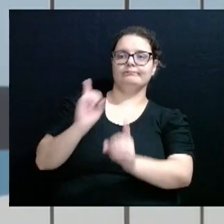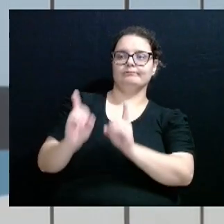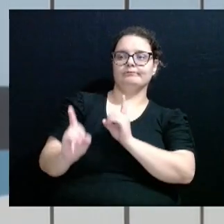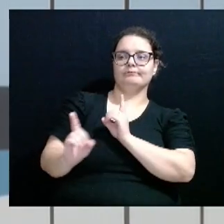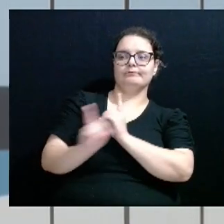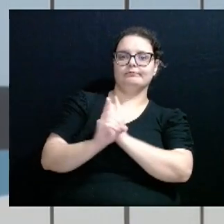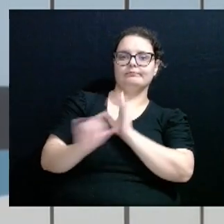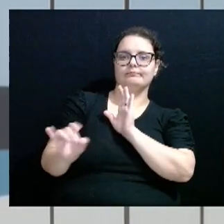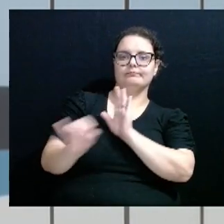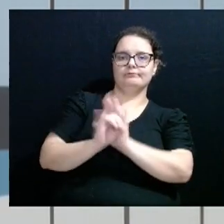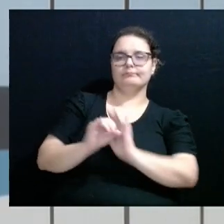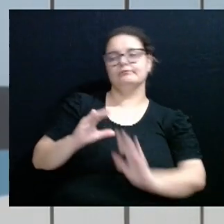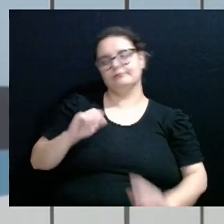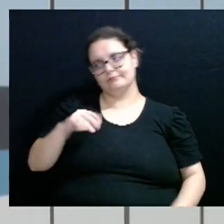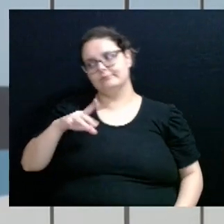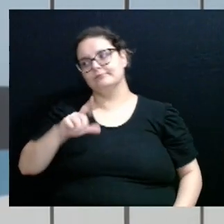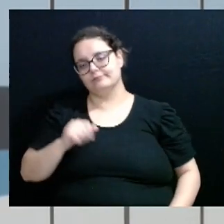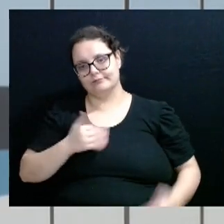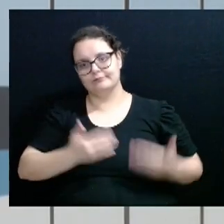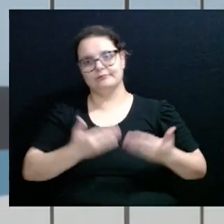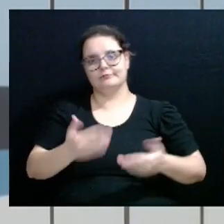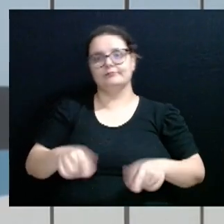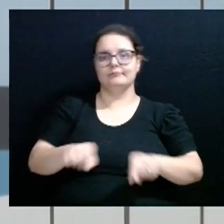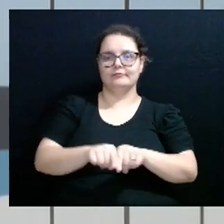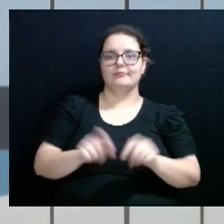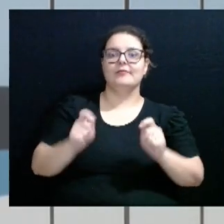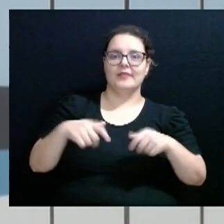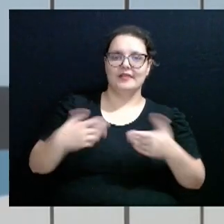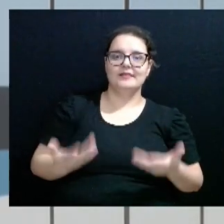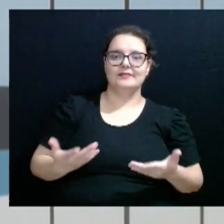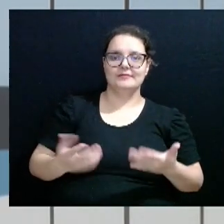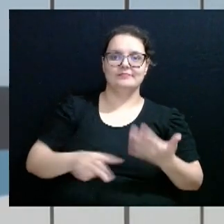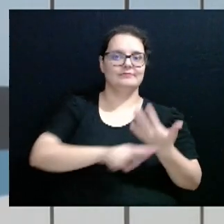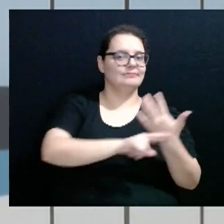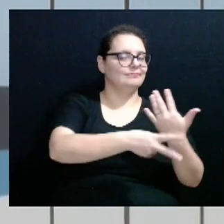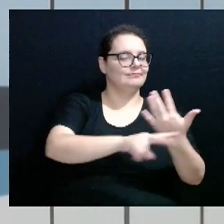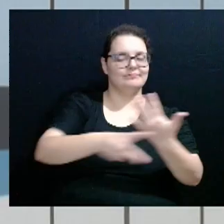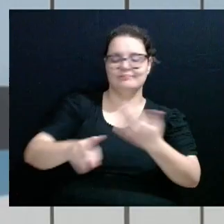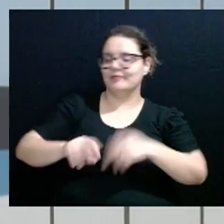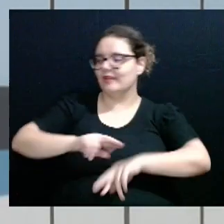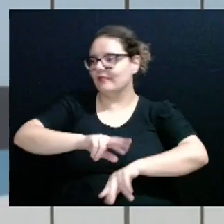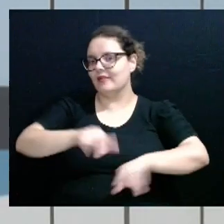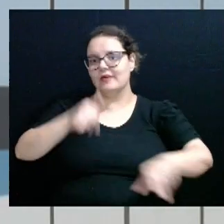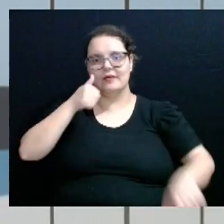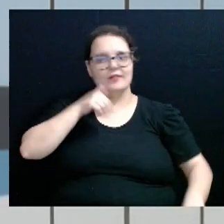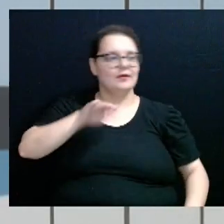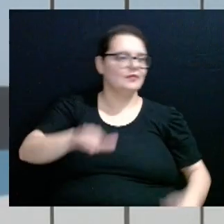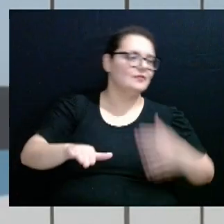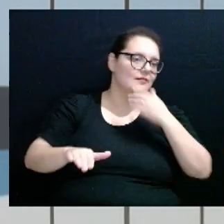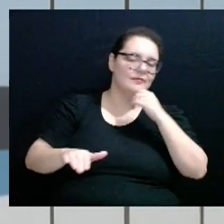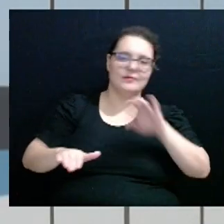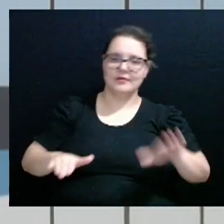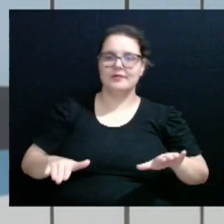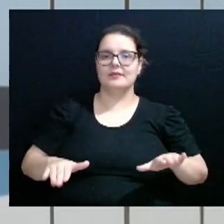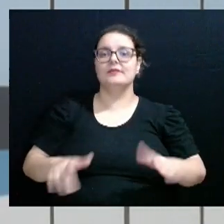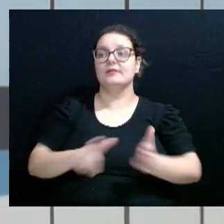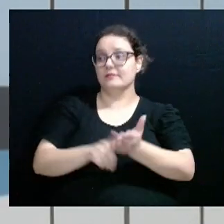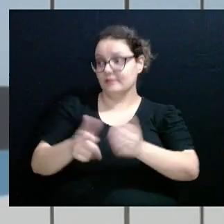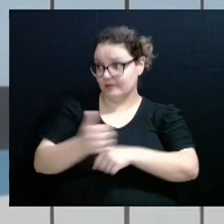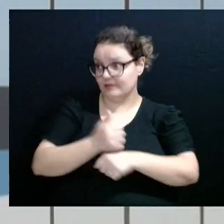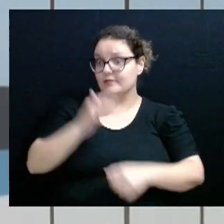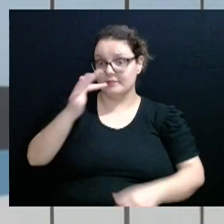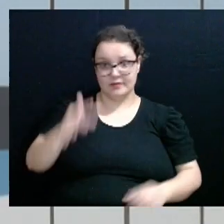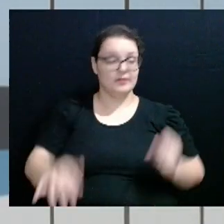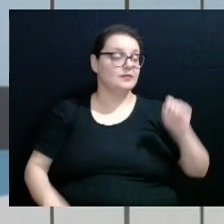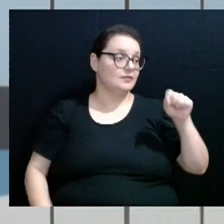por esse processo também. Possivelmente ela está impactando diversas meninas e meninos que vão ser jornalistas futuramente. E